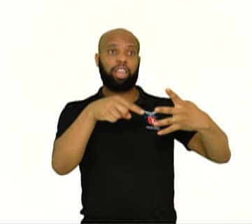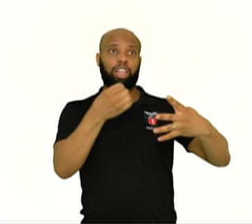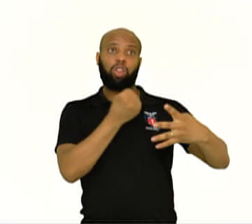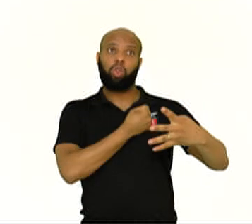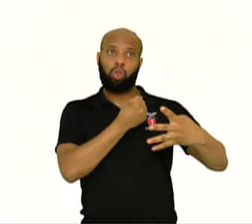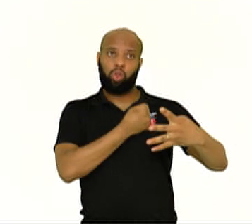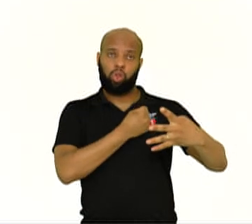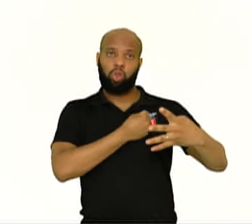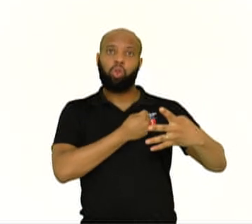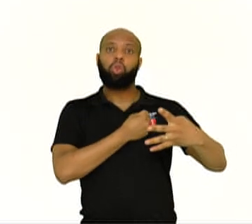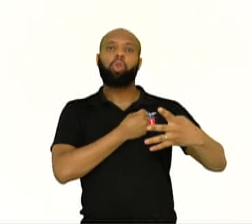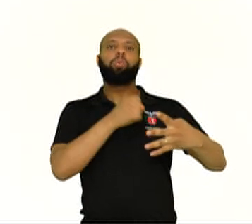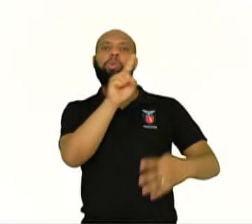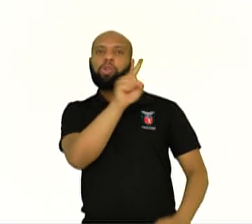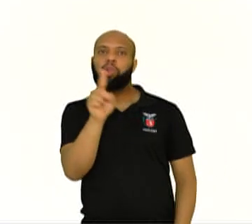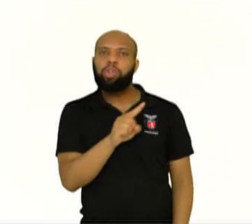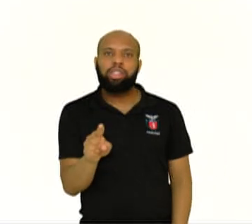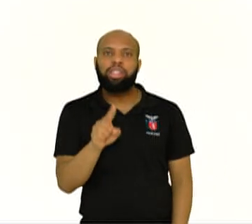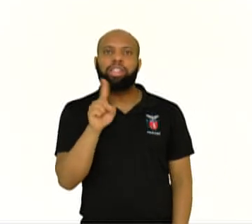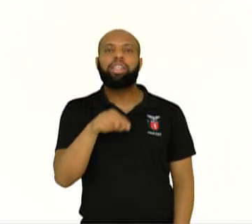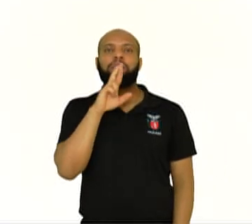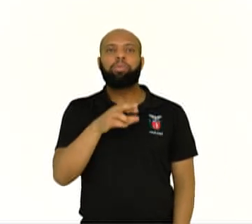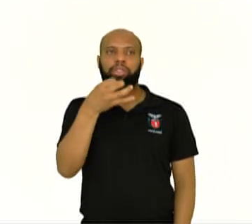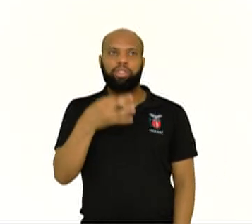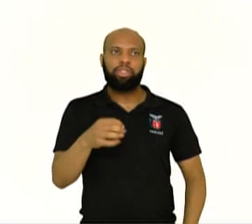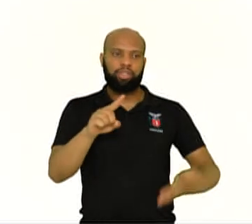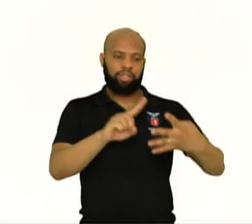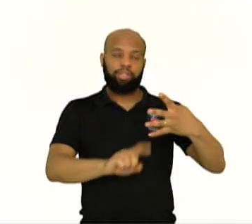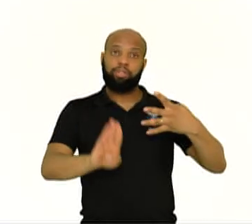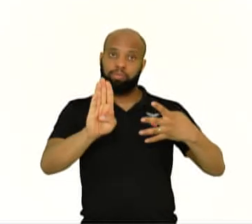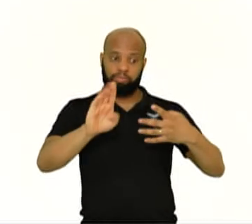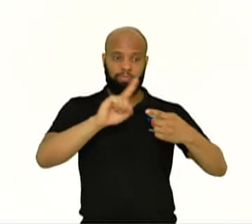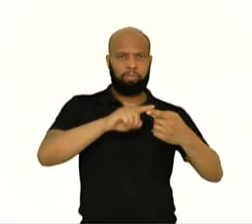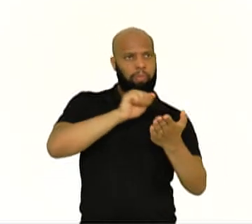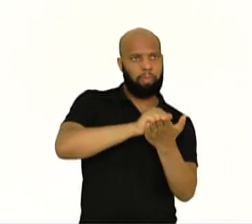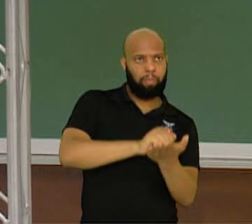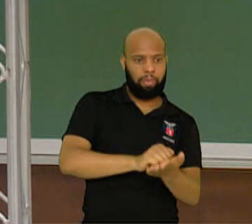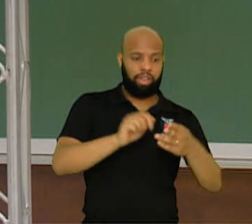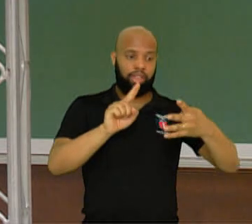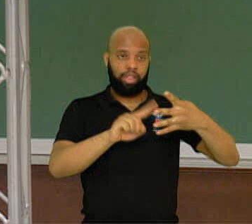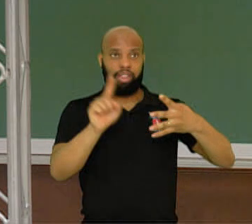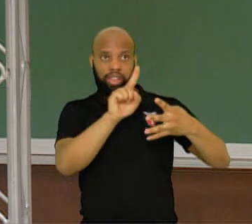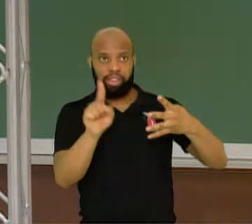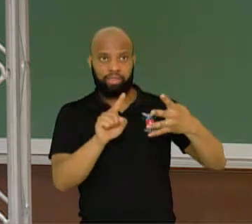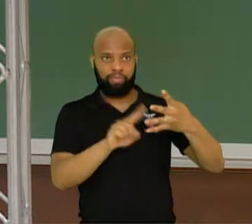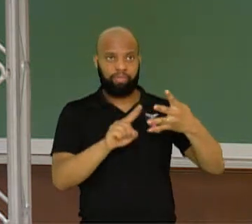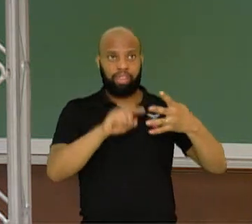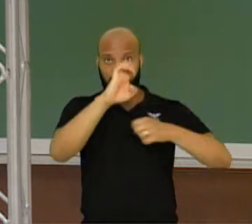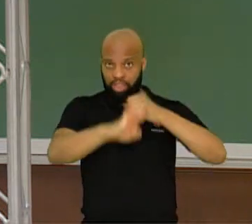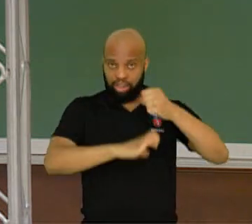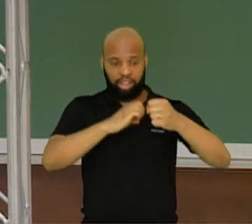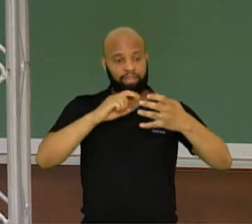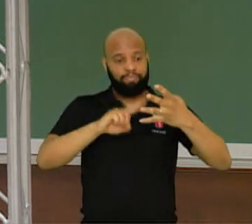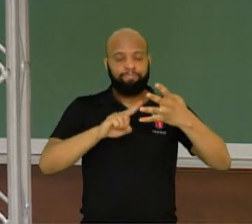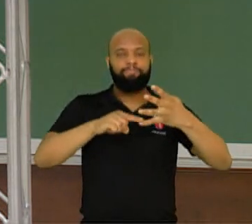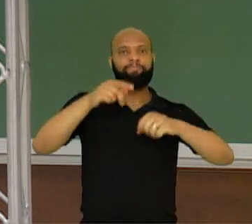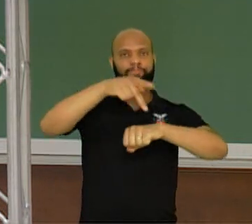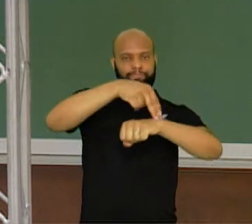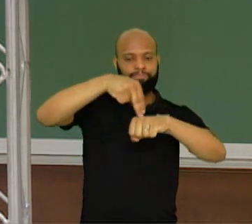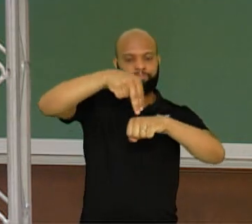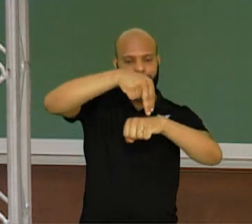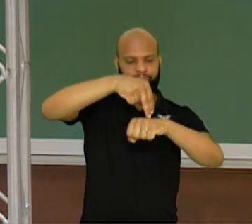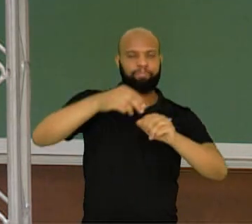número atômico. Resposta correta, letra B. Isso mesmo. Vamos pegar nosso caderno? Vamos colocar a data de